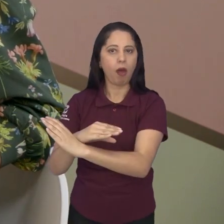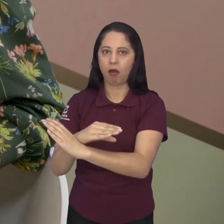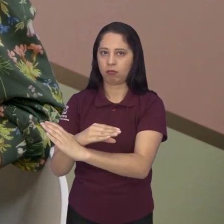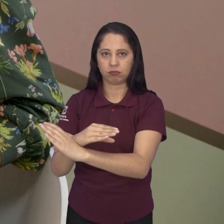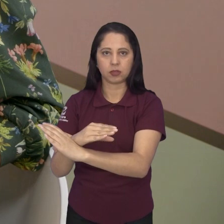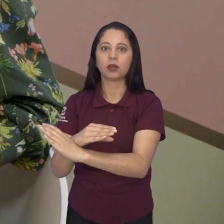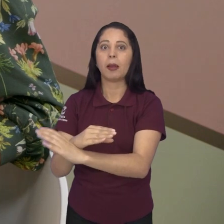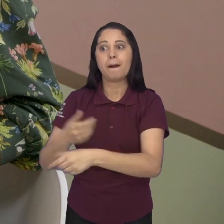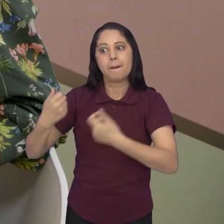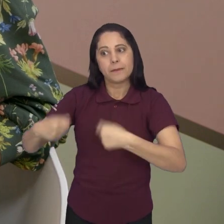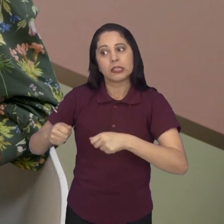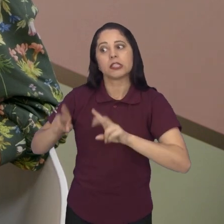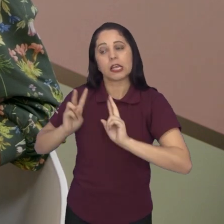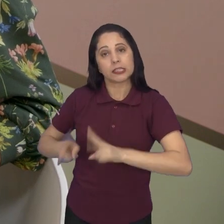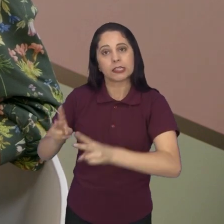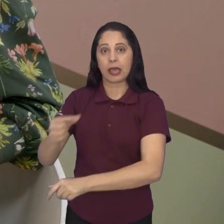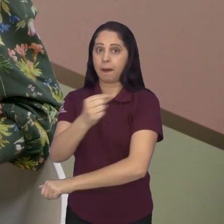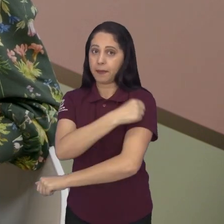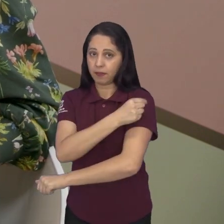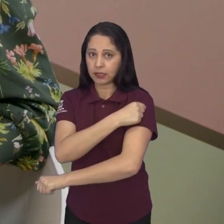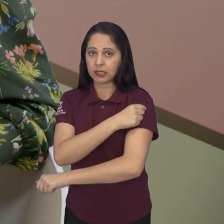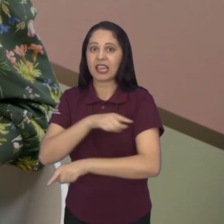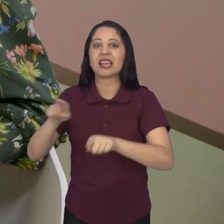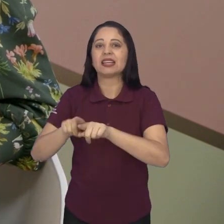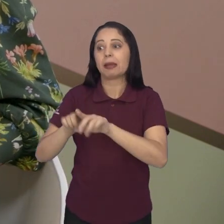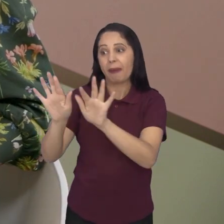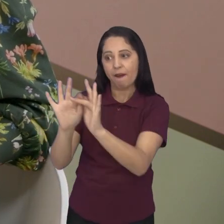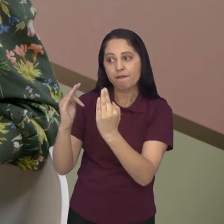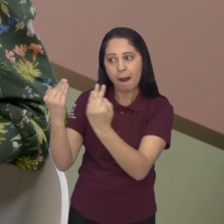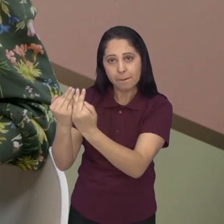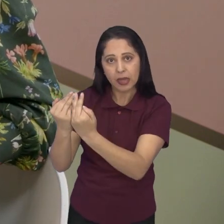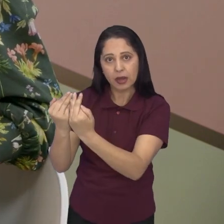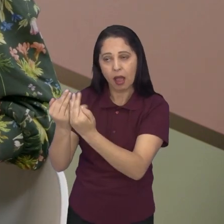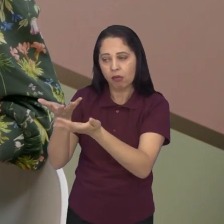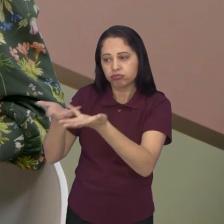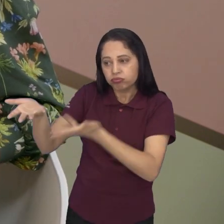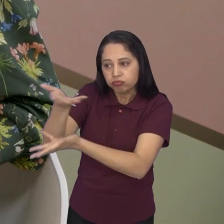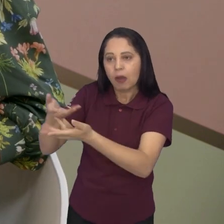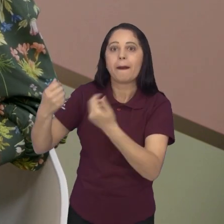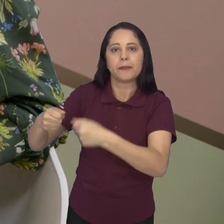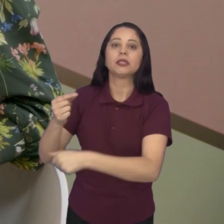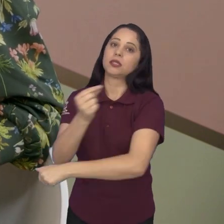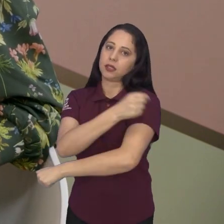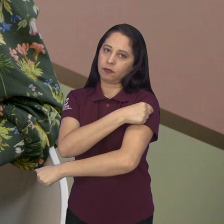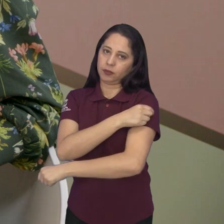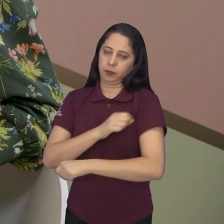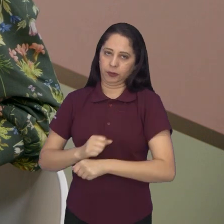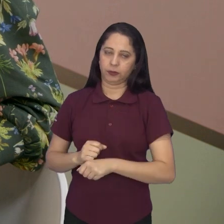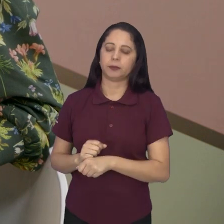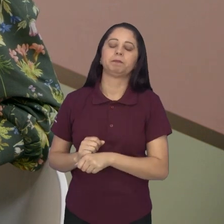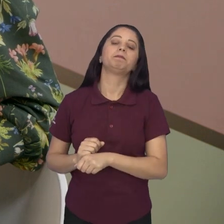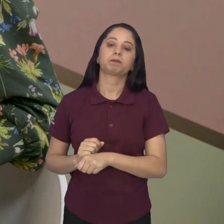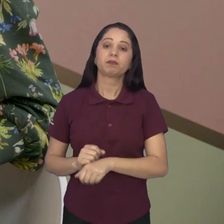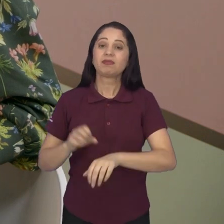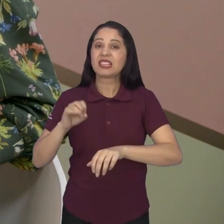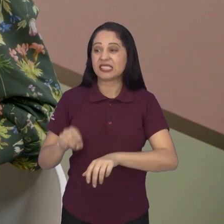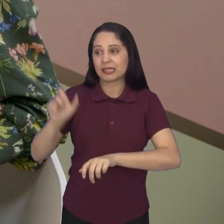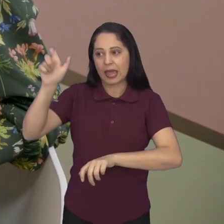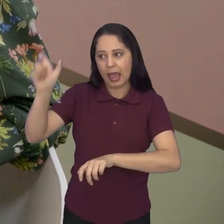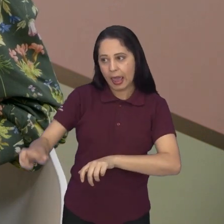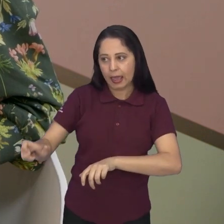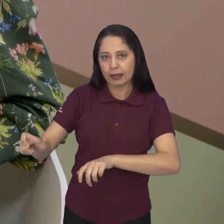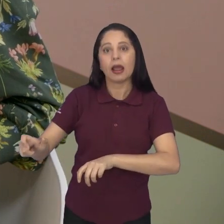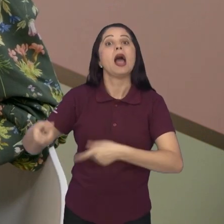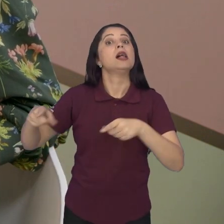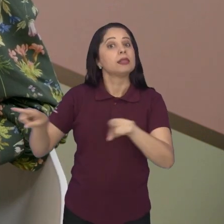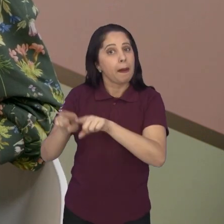calendário vacinal e vacinar as pessoas que convivem com o paciente também, né? E o paciente que está na fila de transplante, ele